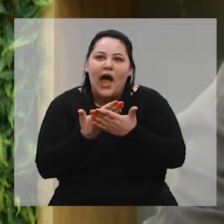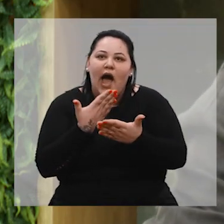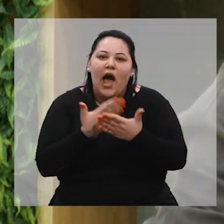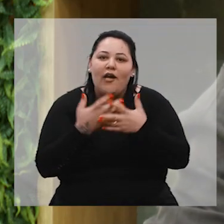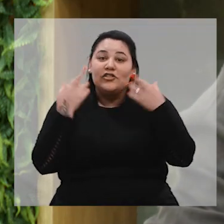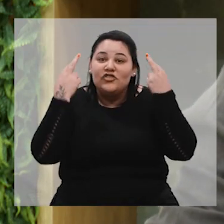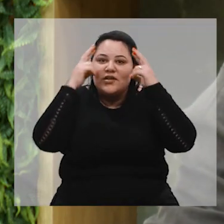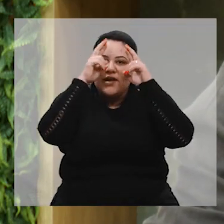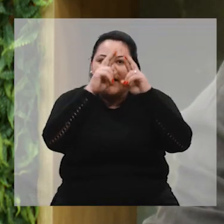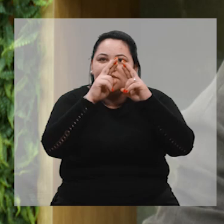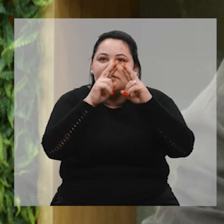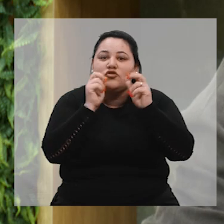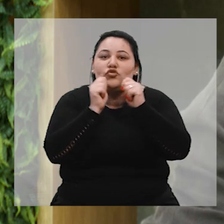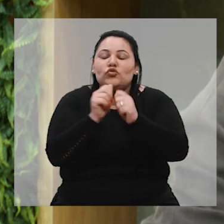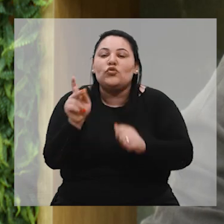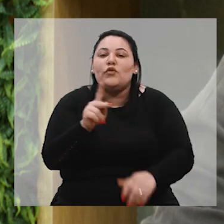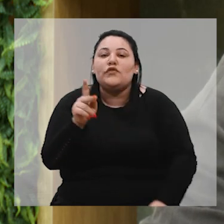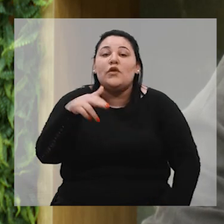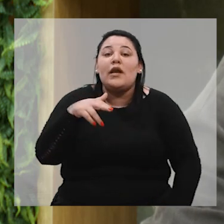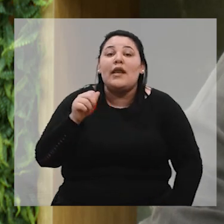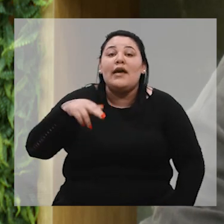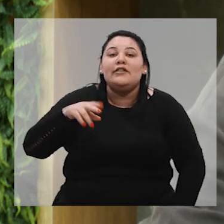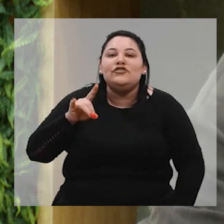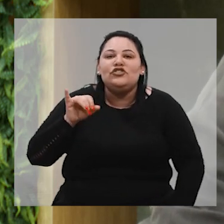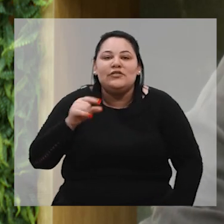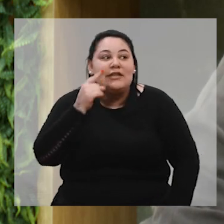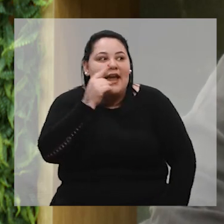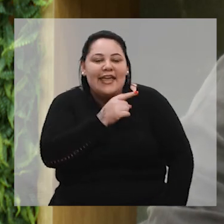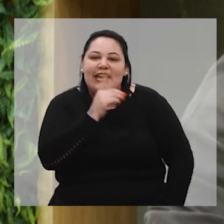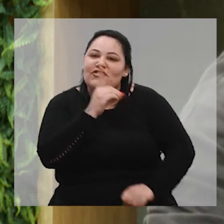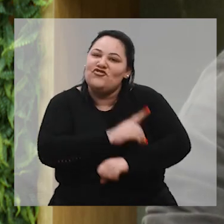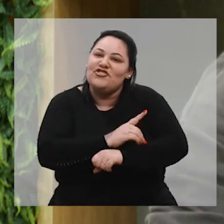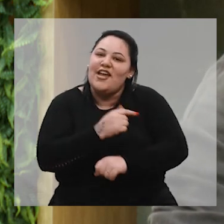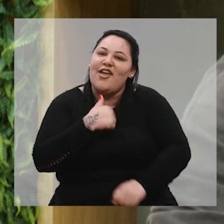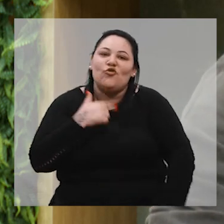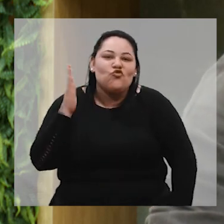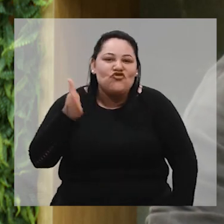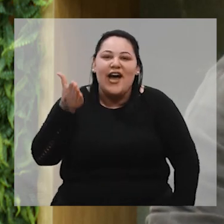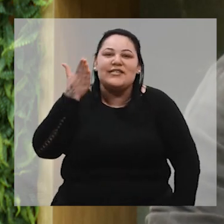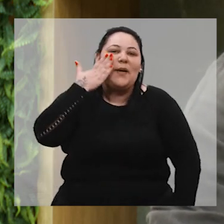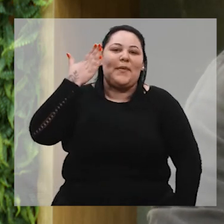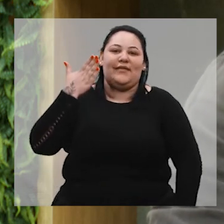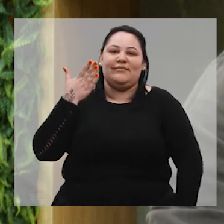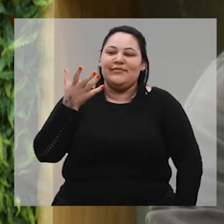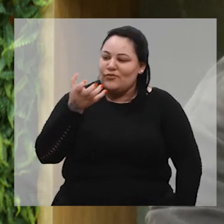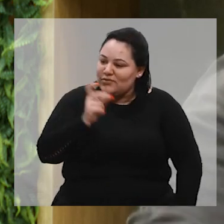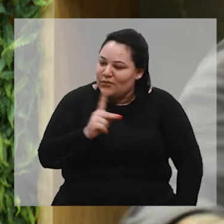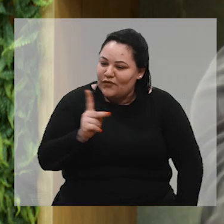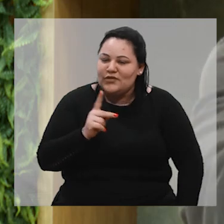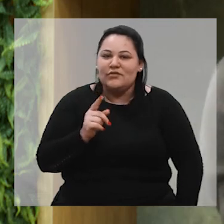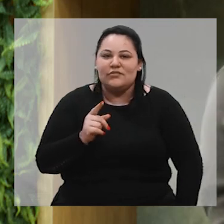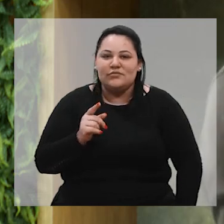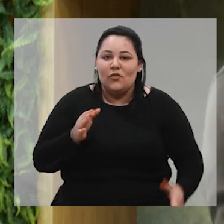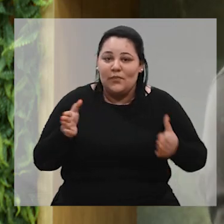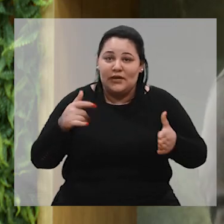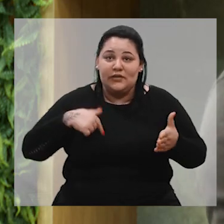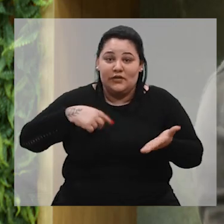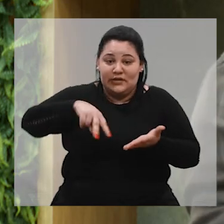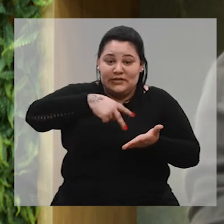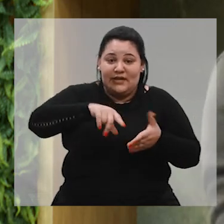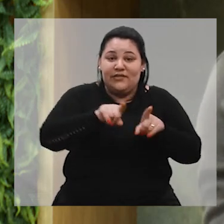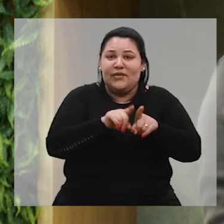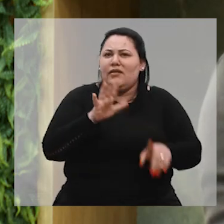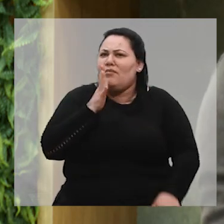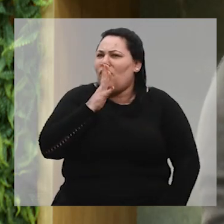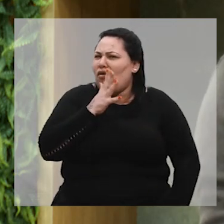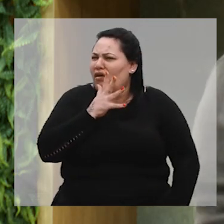Eu quero fazer isso. Aula de Grécia Antiga com o professor Nandi. Foi naquele dia. E aí o mundo deu muitas voltas, né? Na